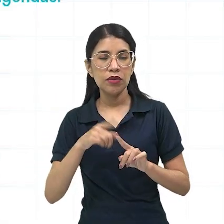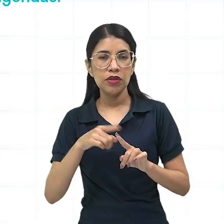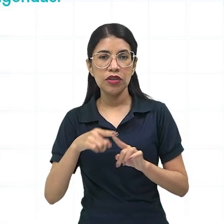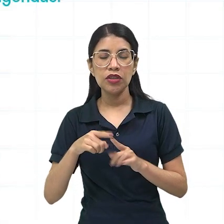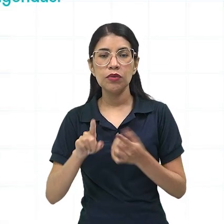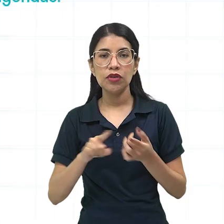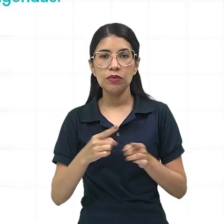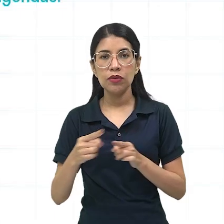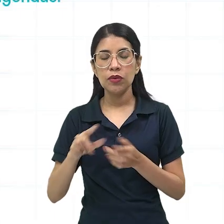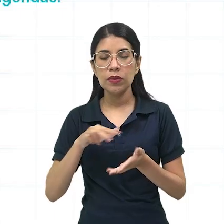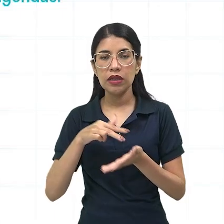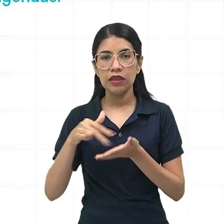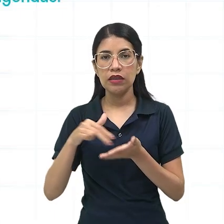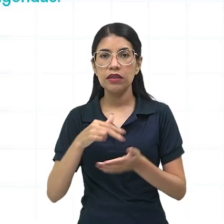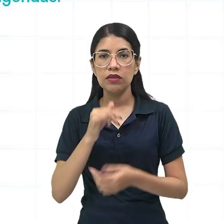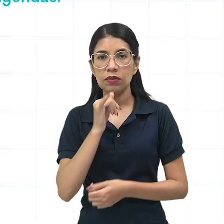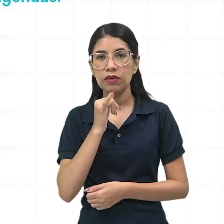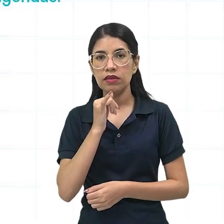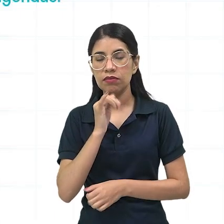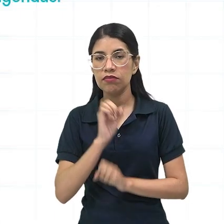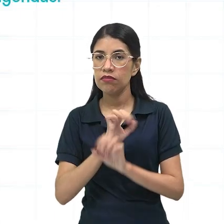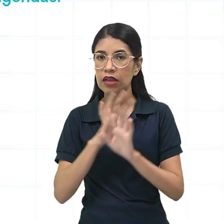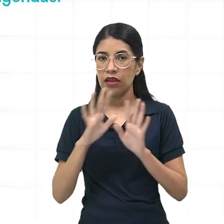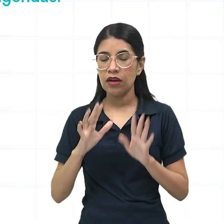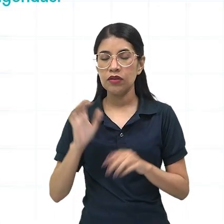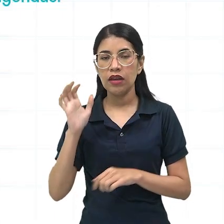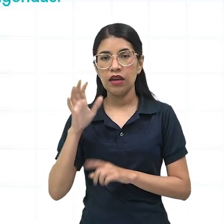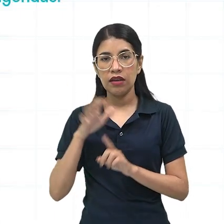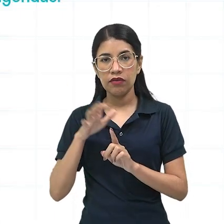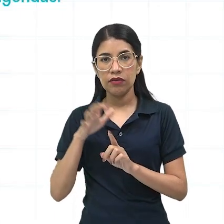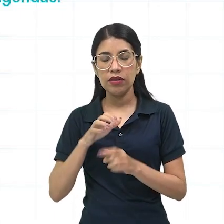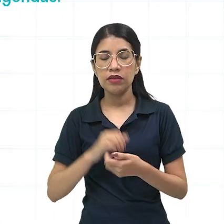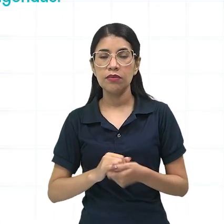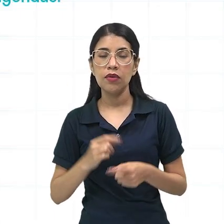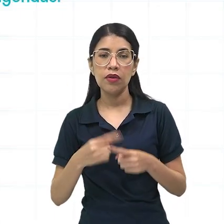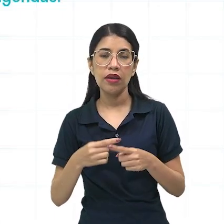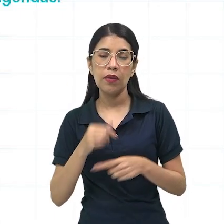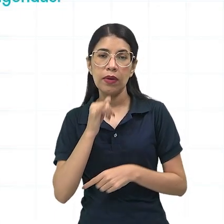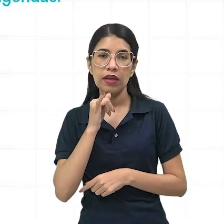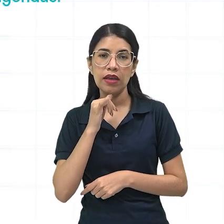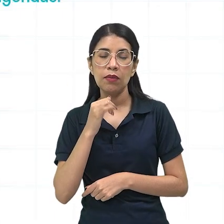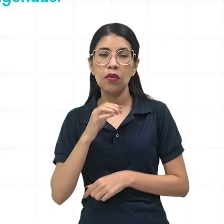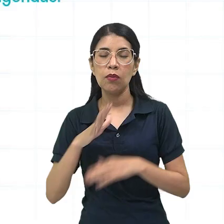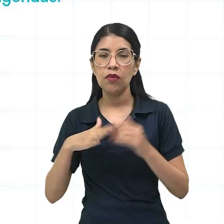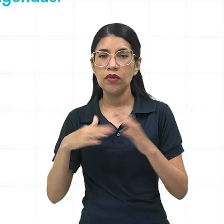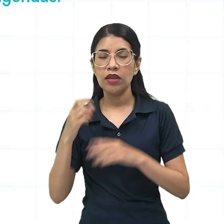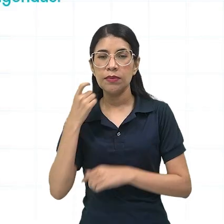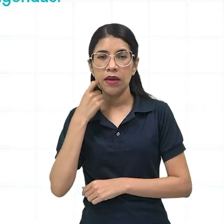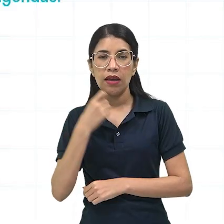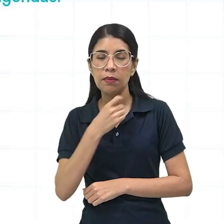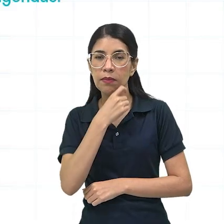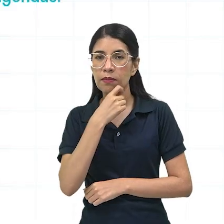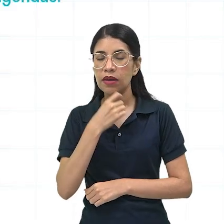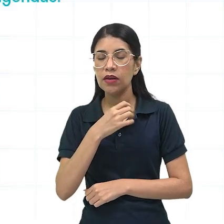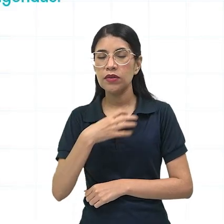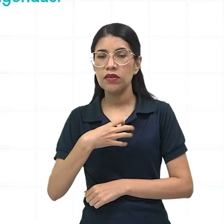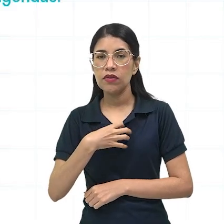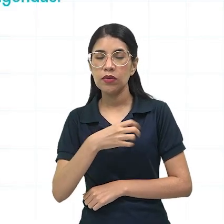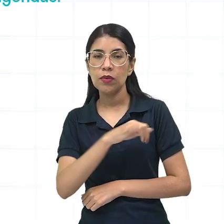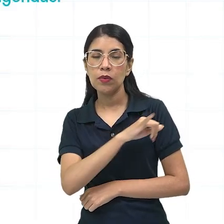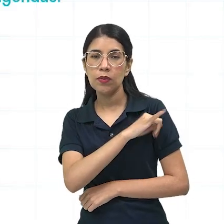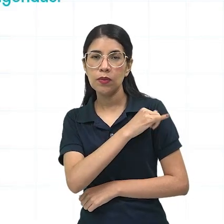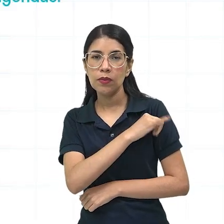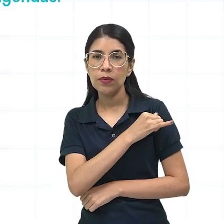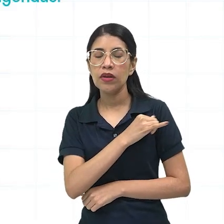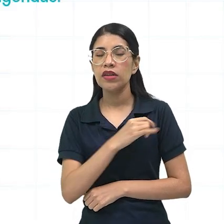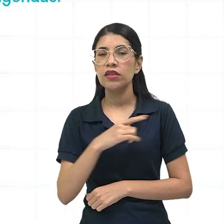afoxé, são exemplos. Por quê? Os barbeiros em Salvador, no Rio de Janeiro, né,